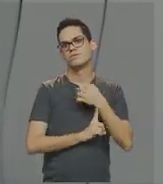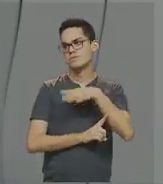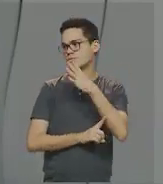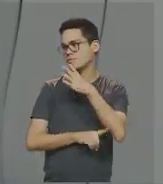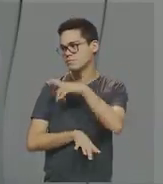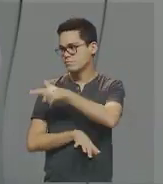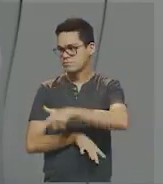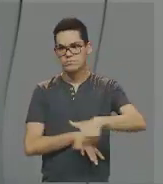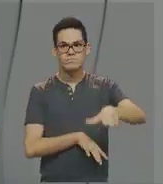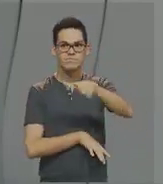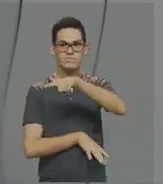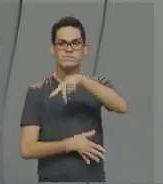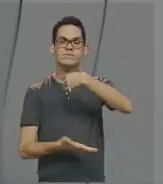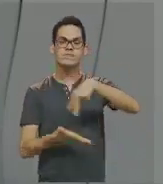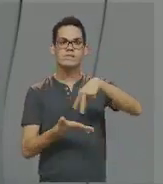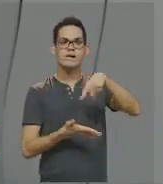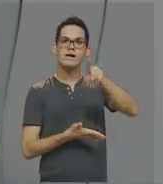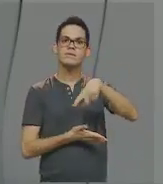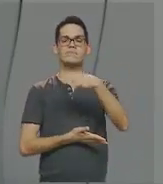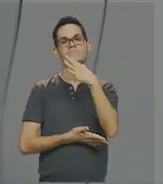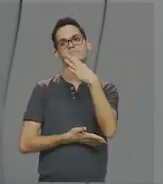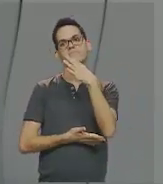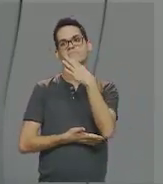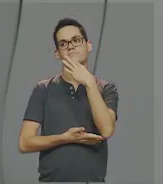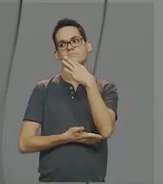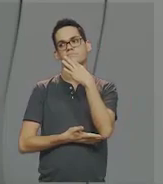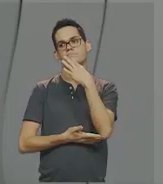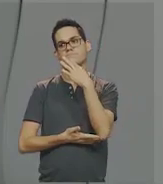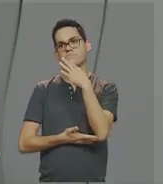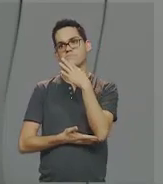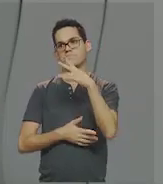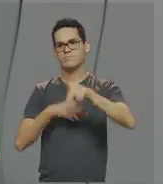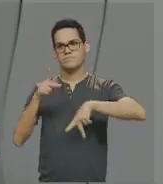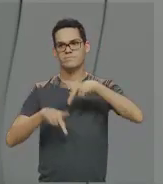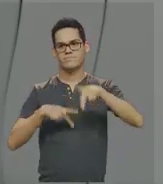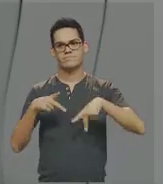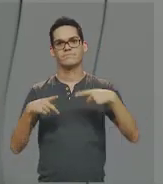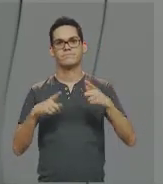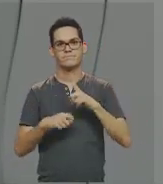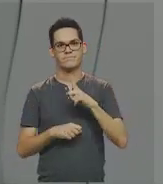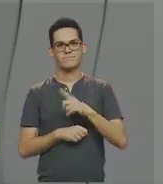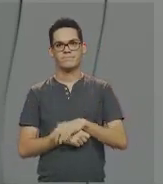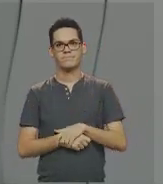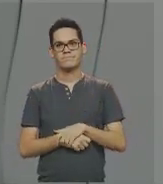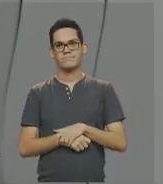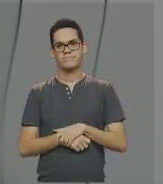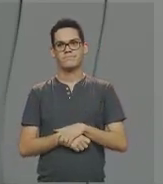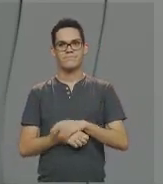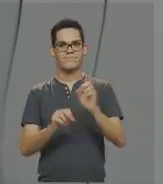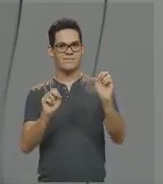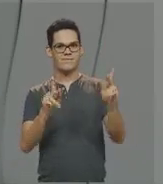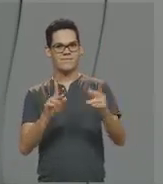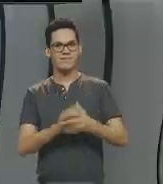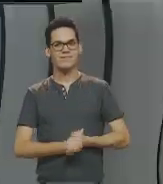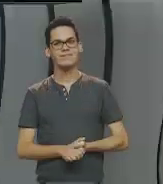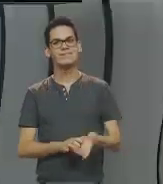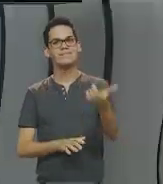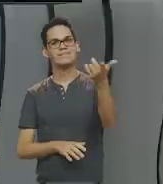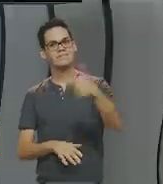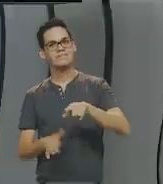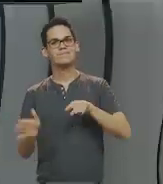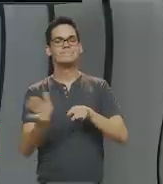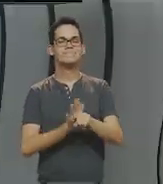a dança é conhecimento que a humanidade construiu. Ok, vamos para a